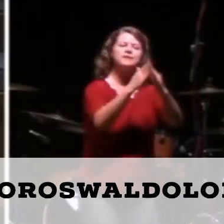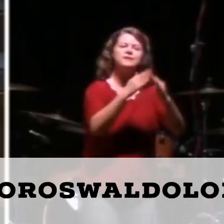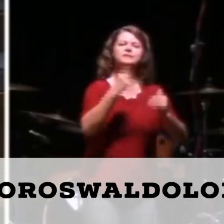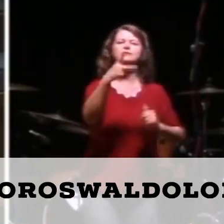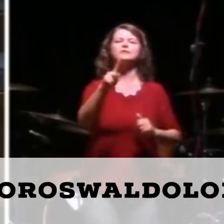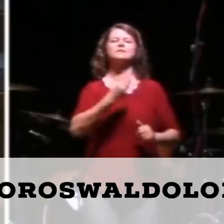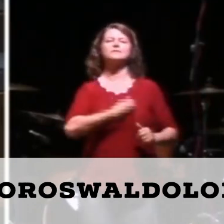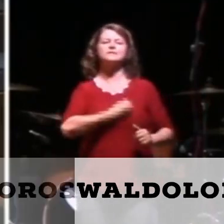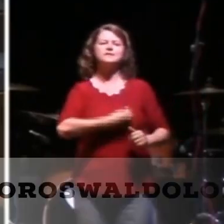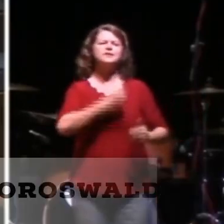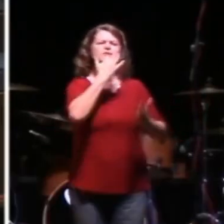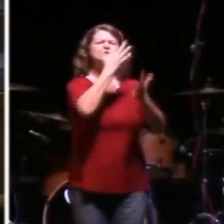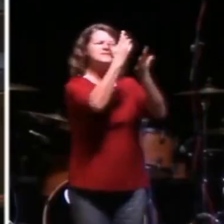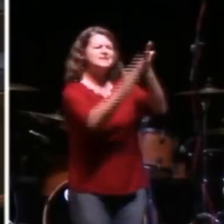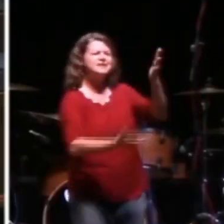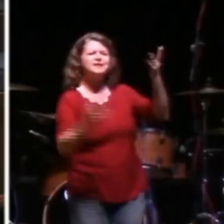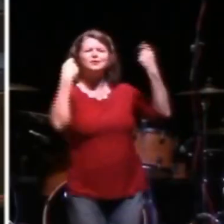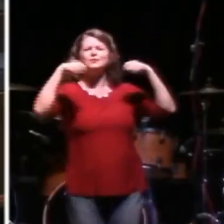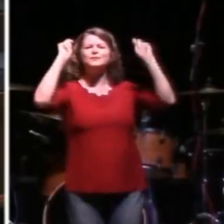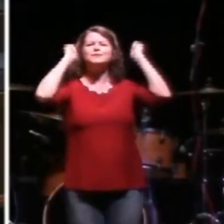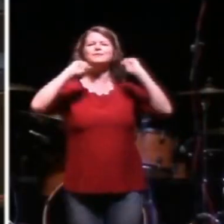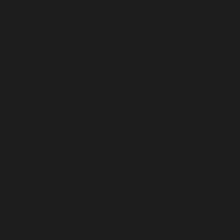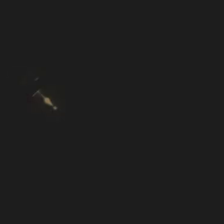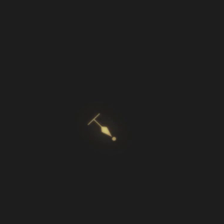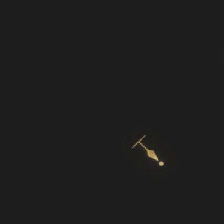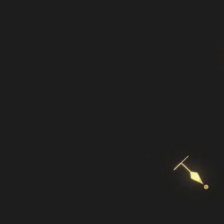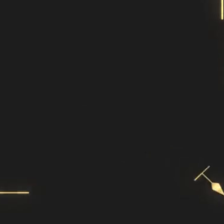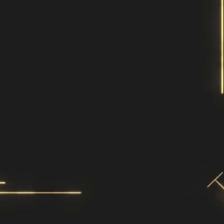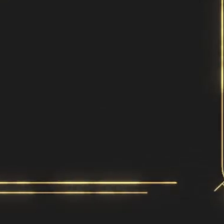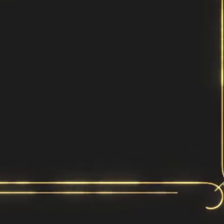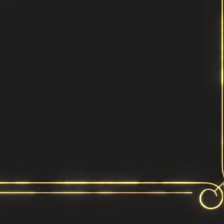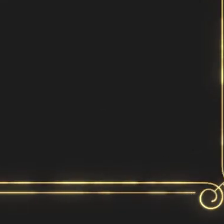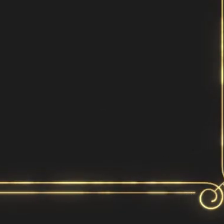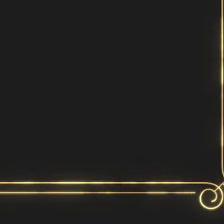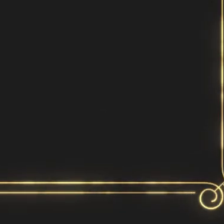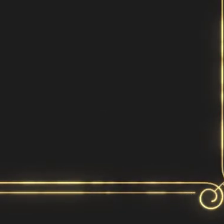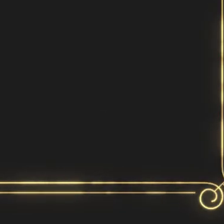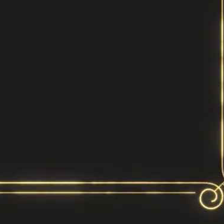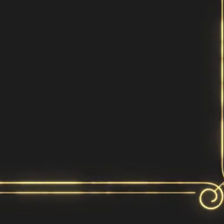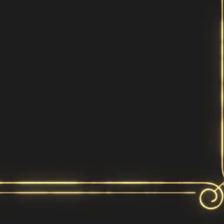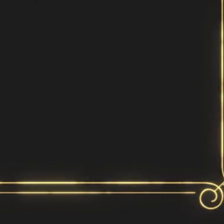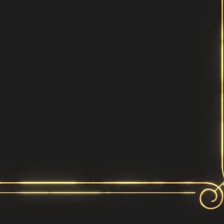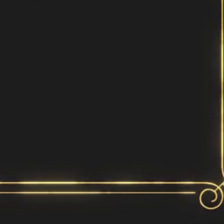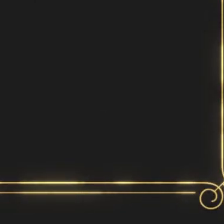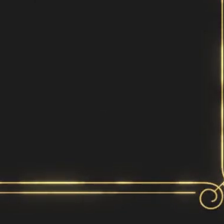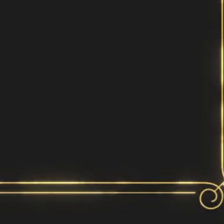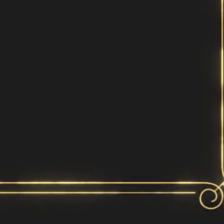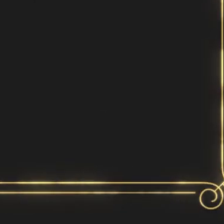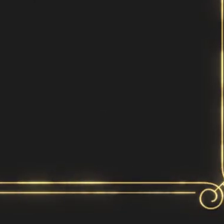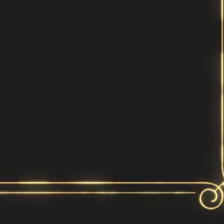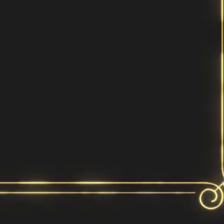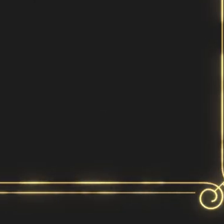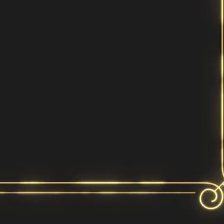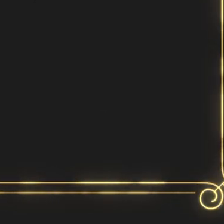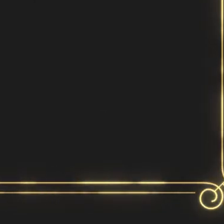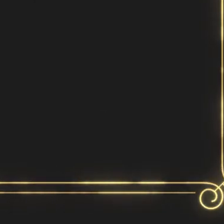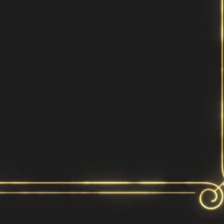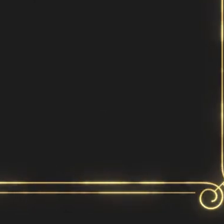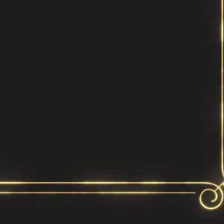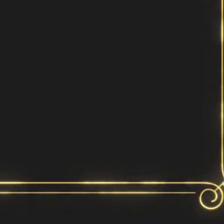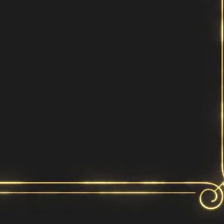casa sua vida que o sangue do cordeiro pascal vocês sobre sua casa sua vida em nome de jesus deus te abençoe